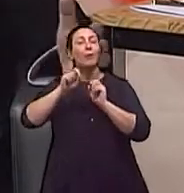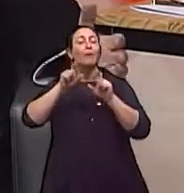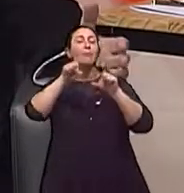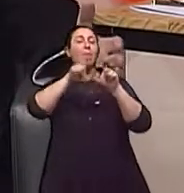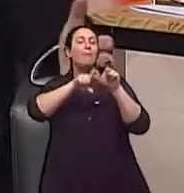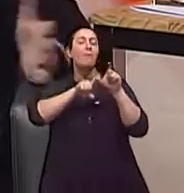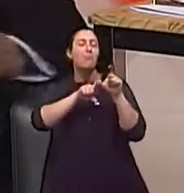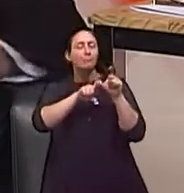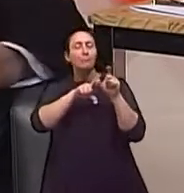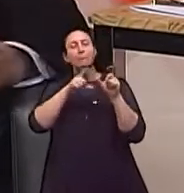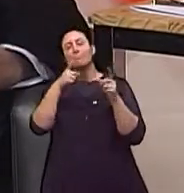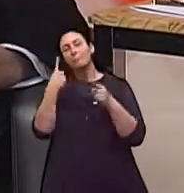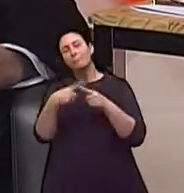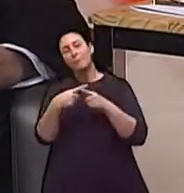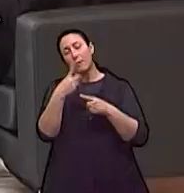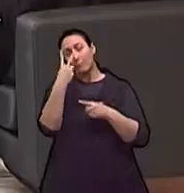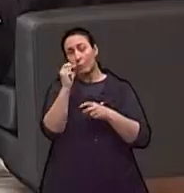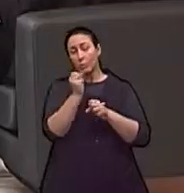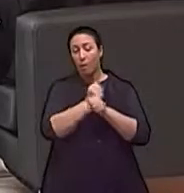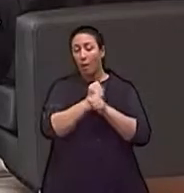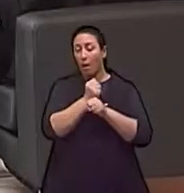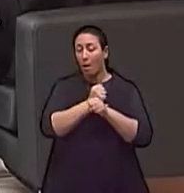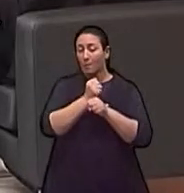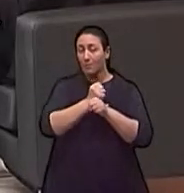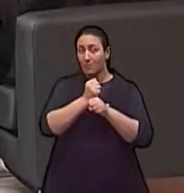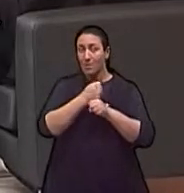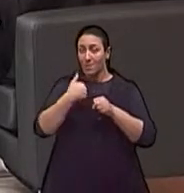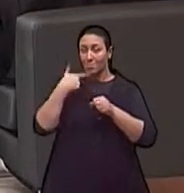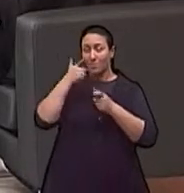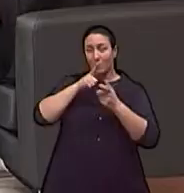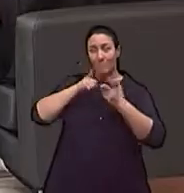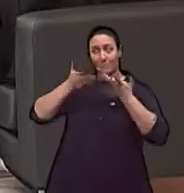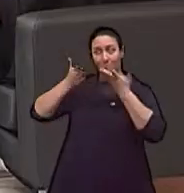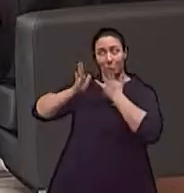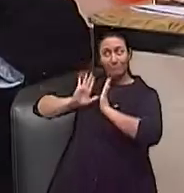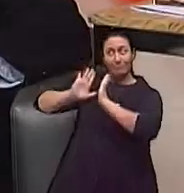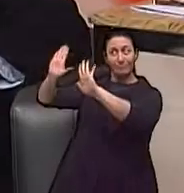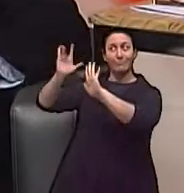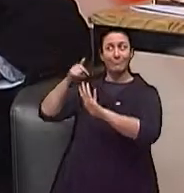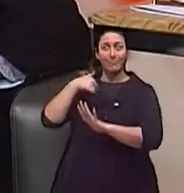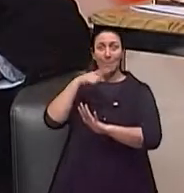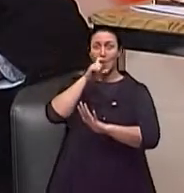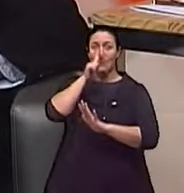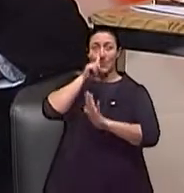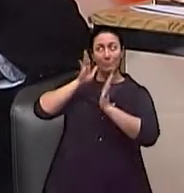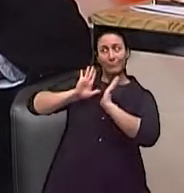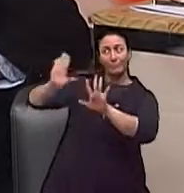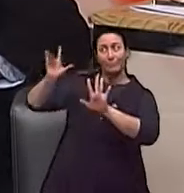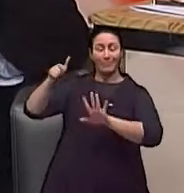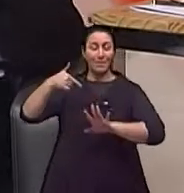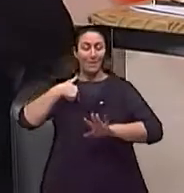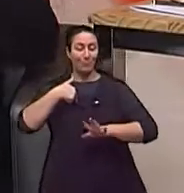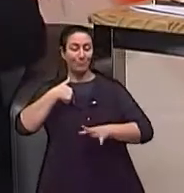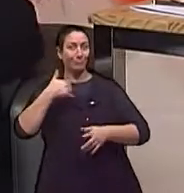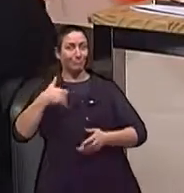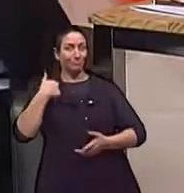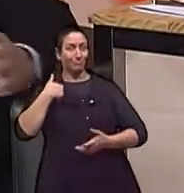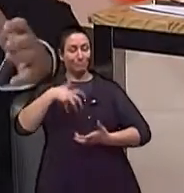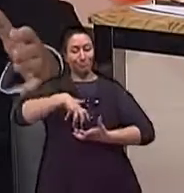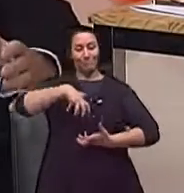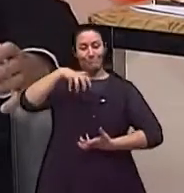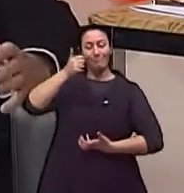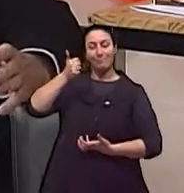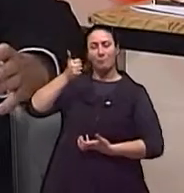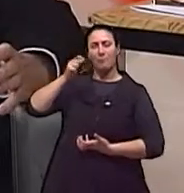levamos 20 anos para nos independizar dos nossos pais e a medida que envelhecemos nós voltamos a ter